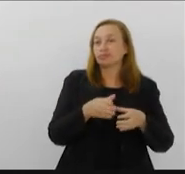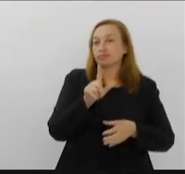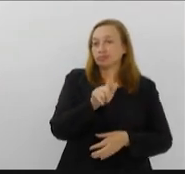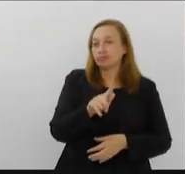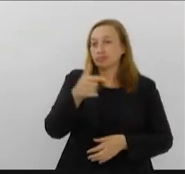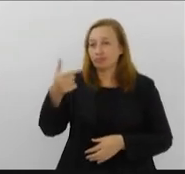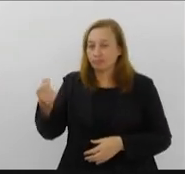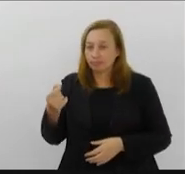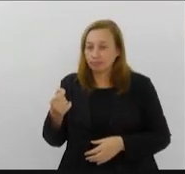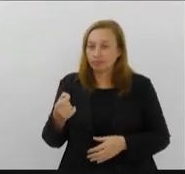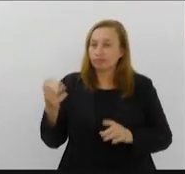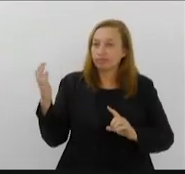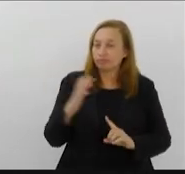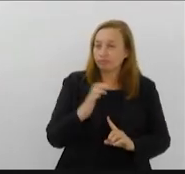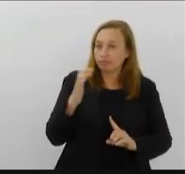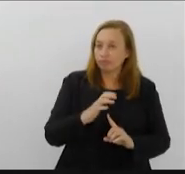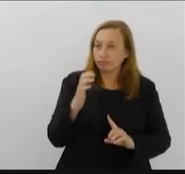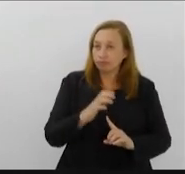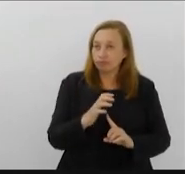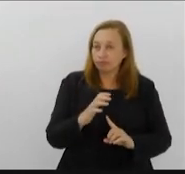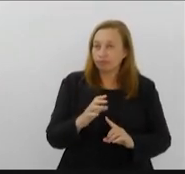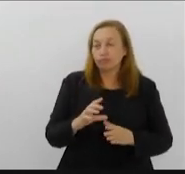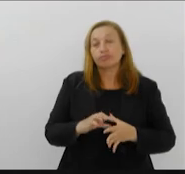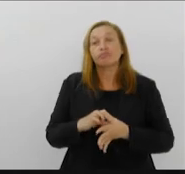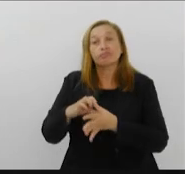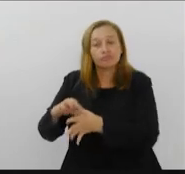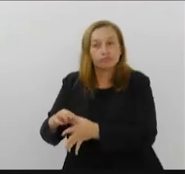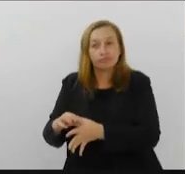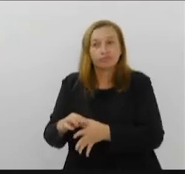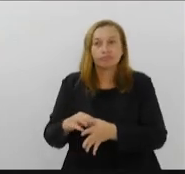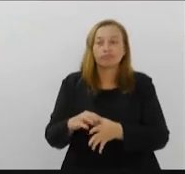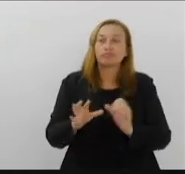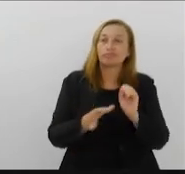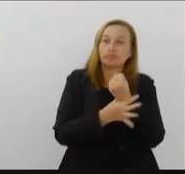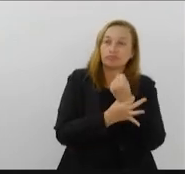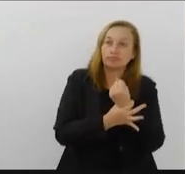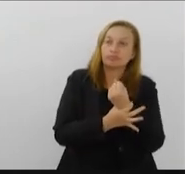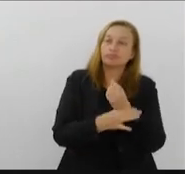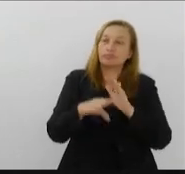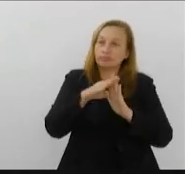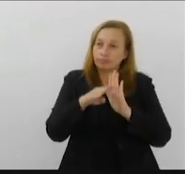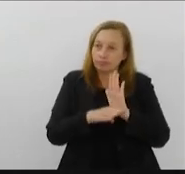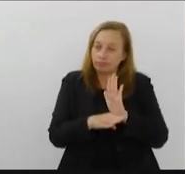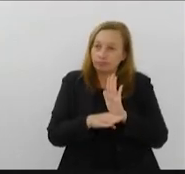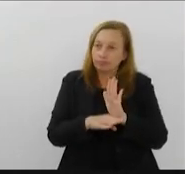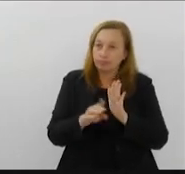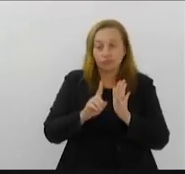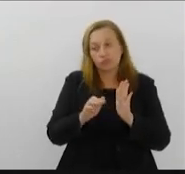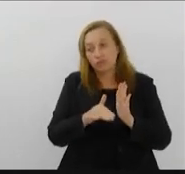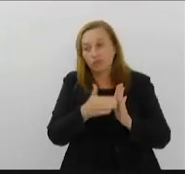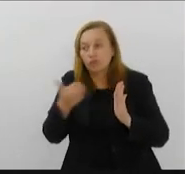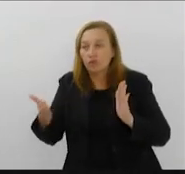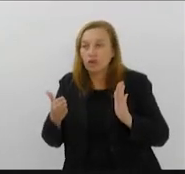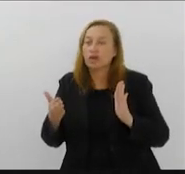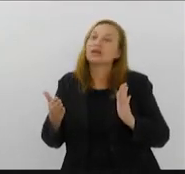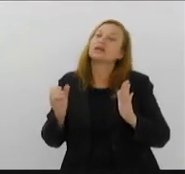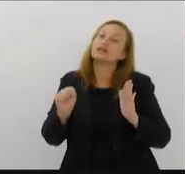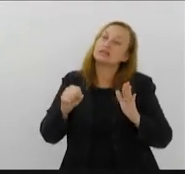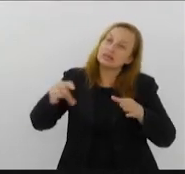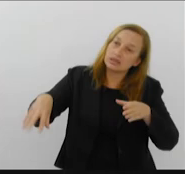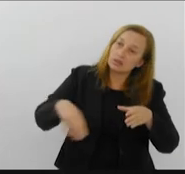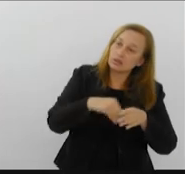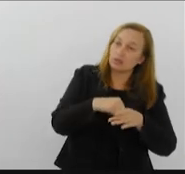grande desafio é influenciar a cúpula de líderes para garantir que agendas como essa não estejam de fora daquilo que vai ser deliberado